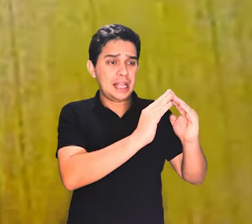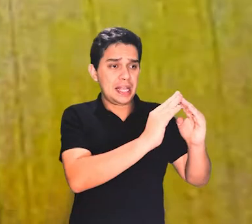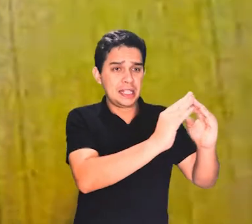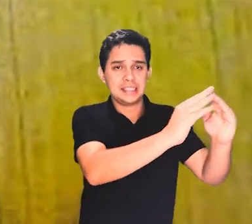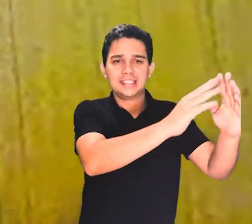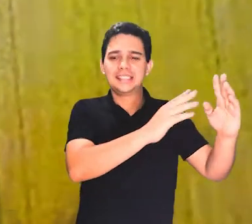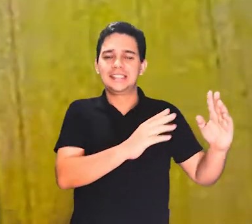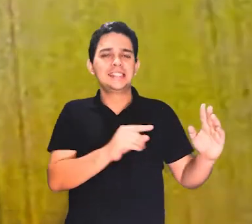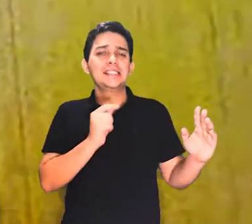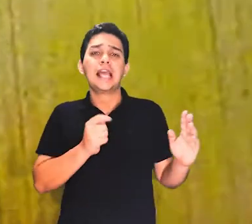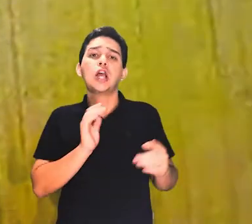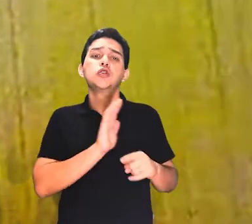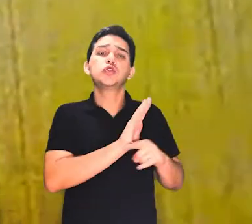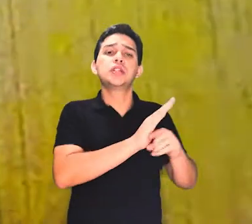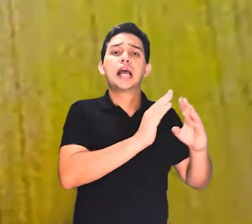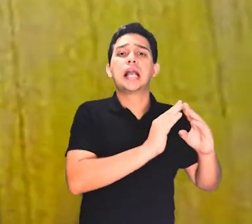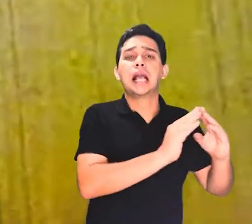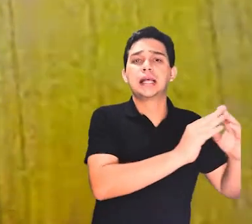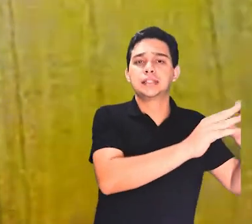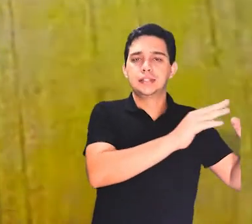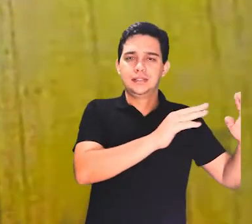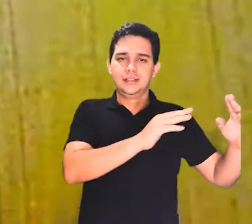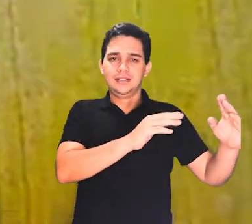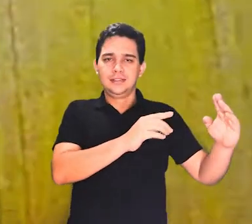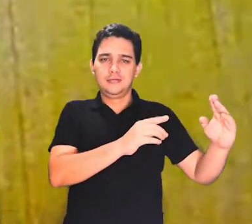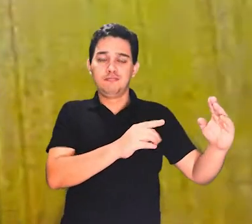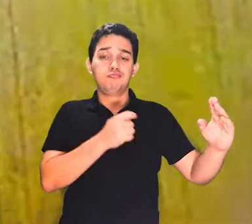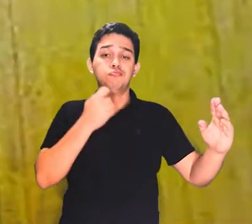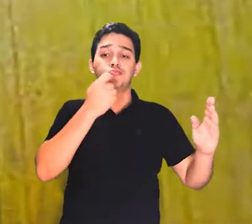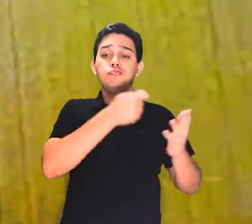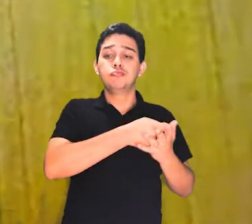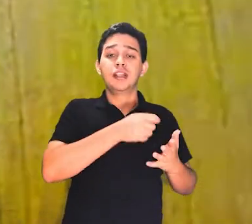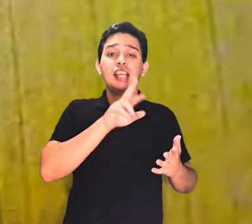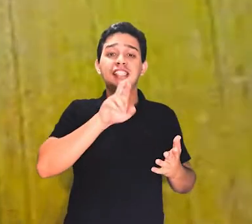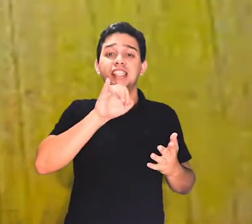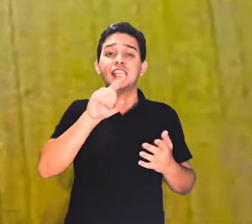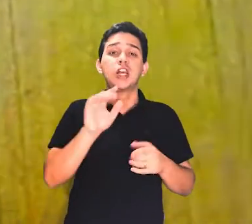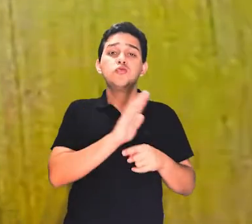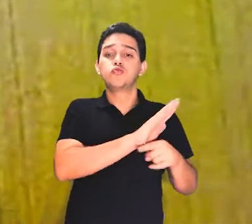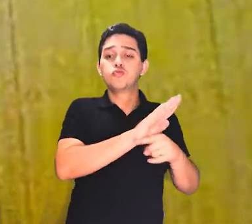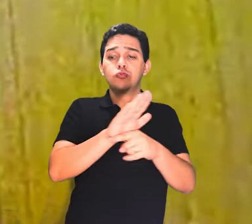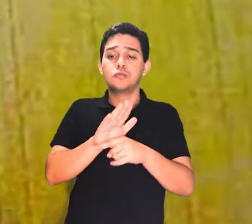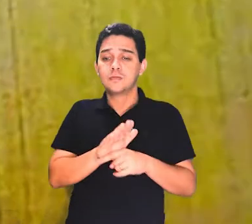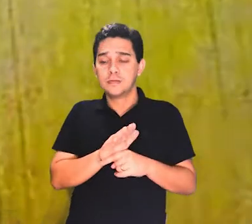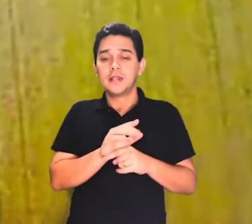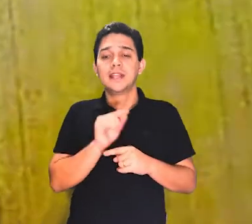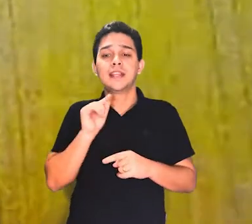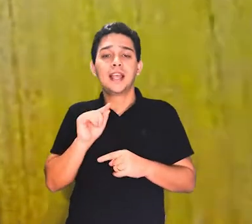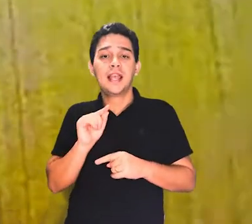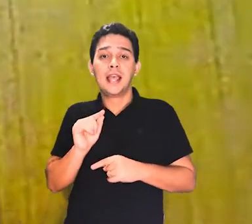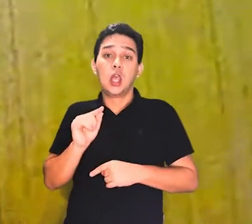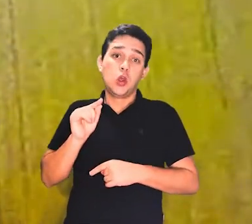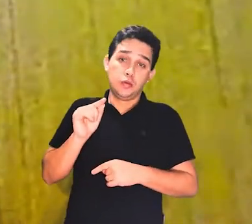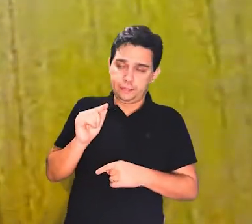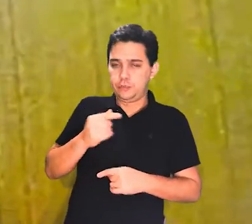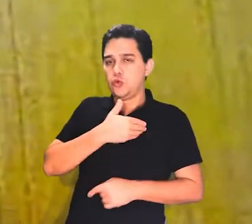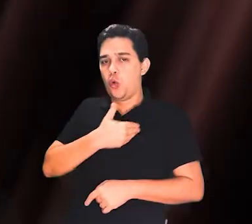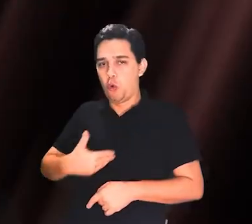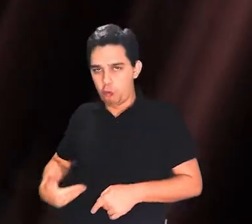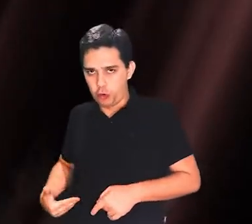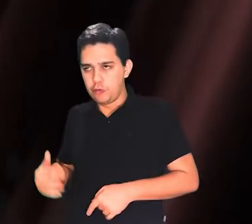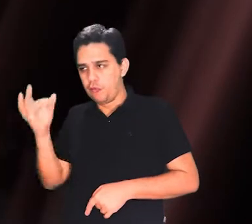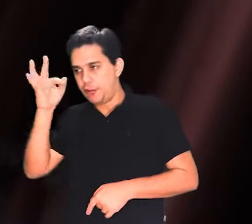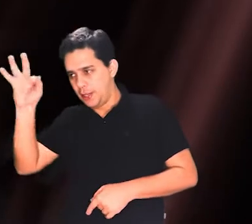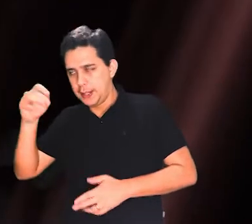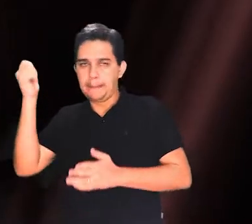tem financiamento federal e estadual. Residência inclusiva teve financiamento federal por uma vez só, uma